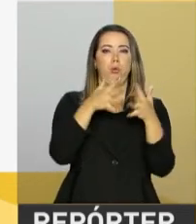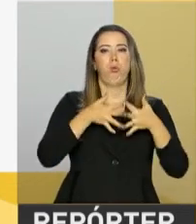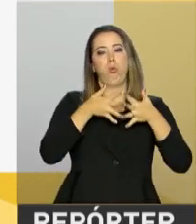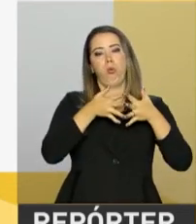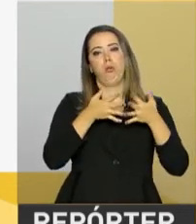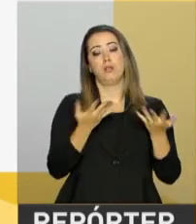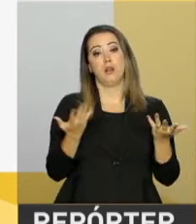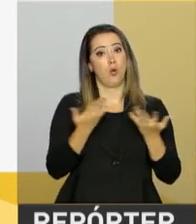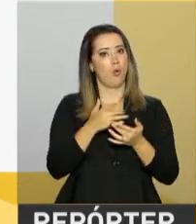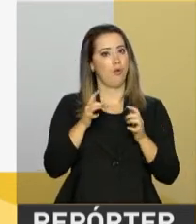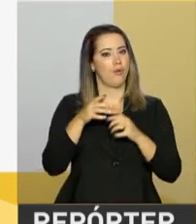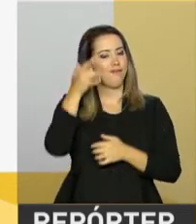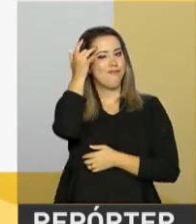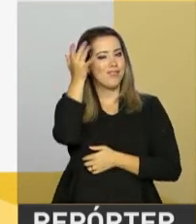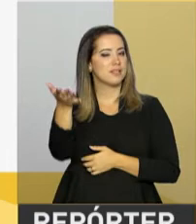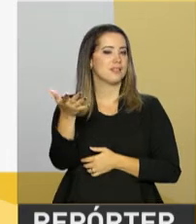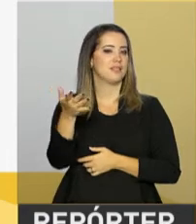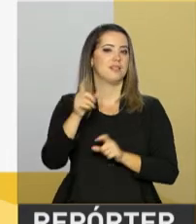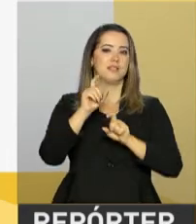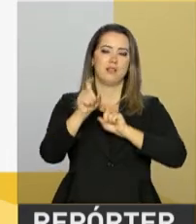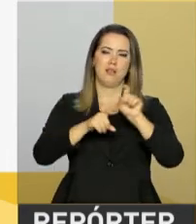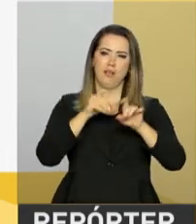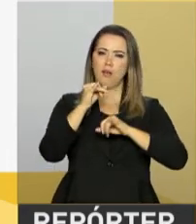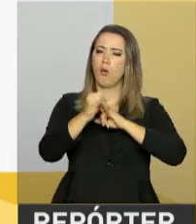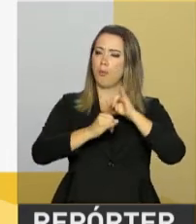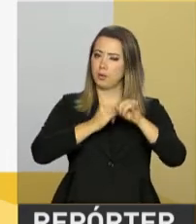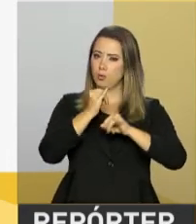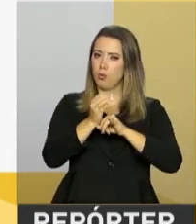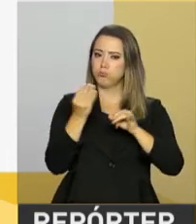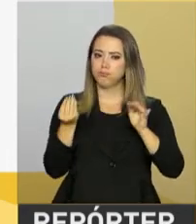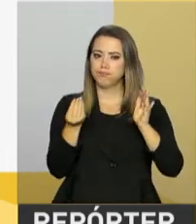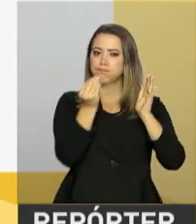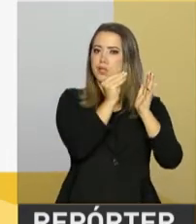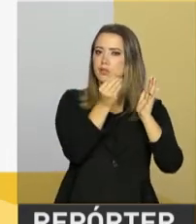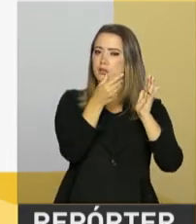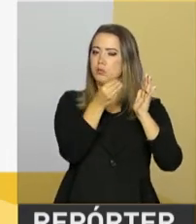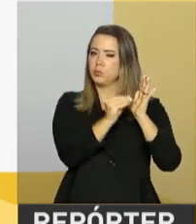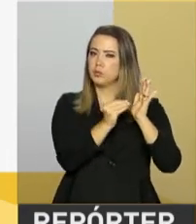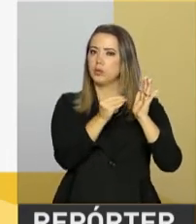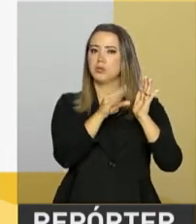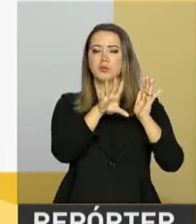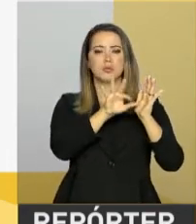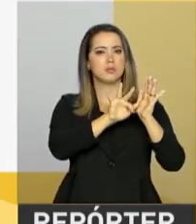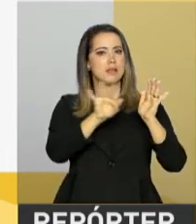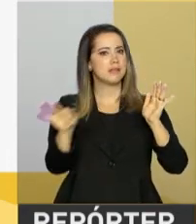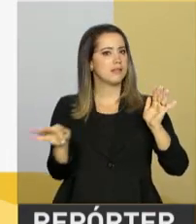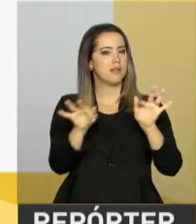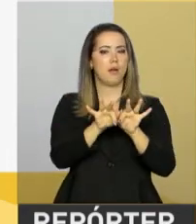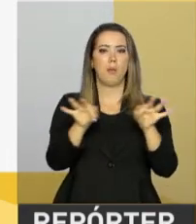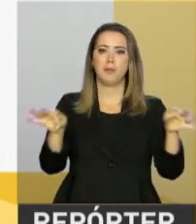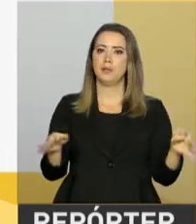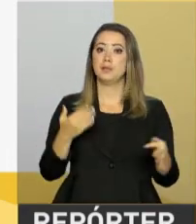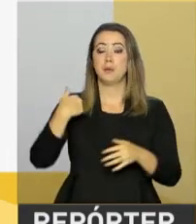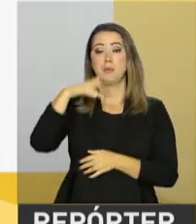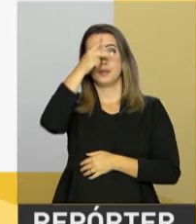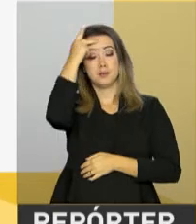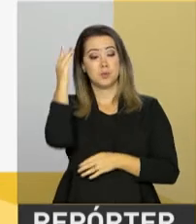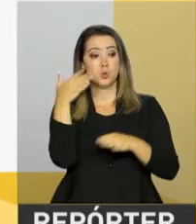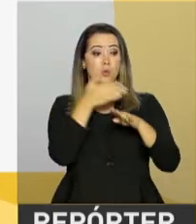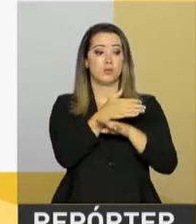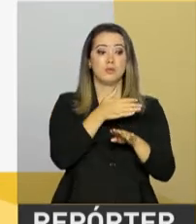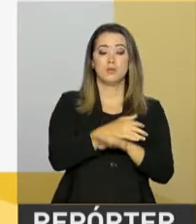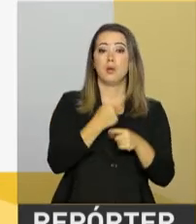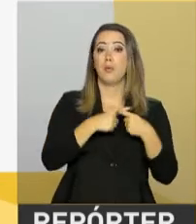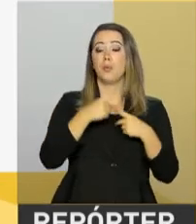transmitir às pessoas não só é ter essa possibilidade burocracia mais pessoas virão visitar o país